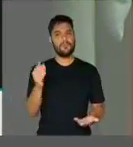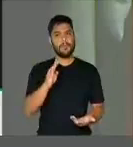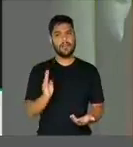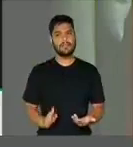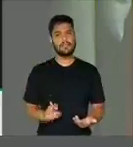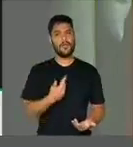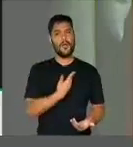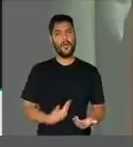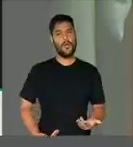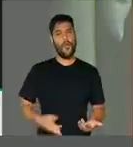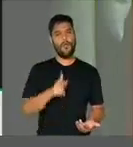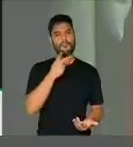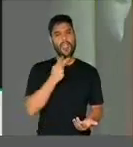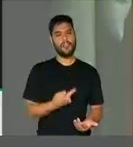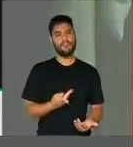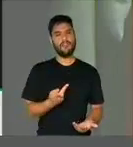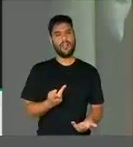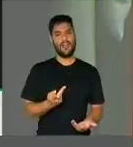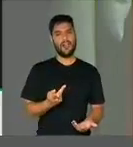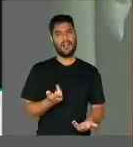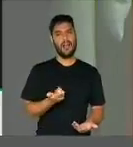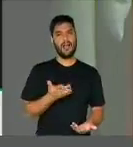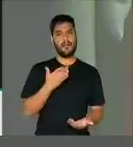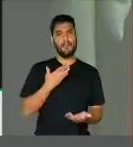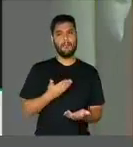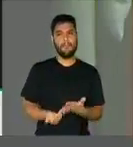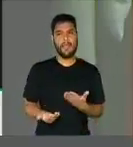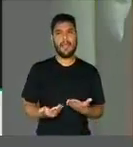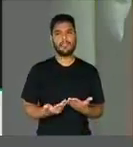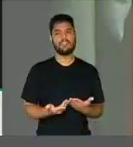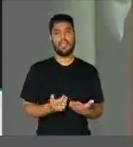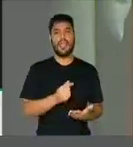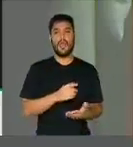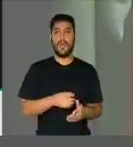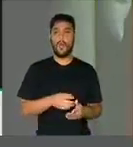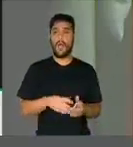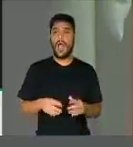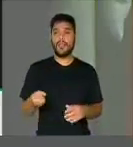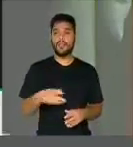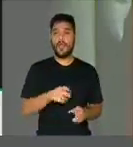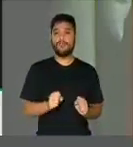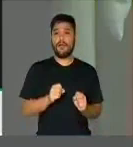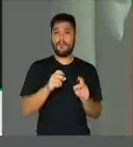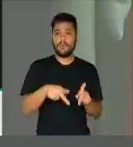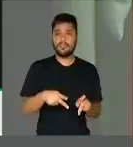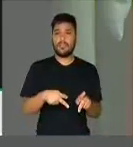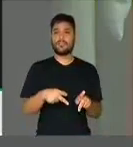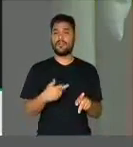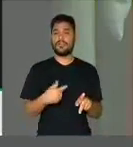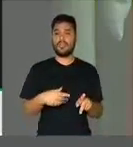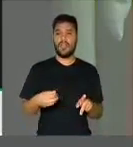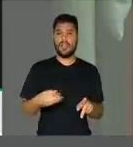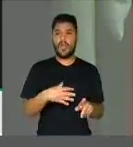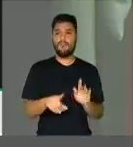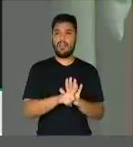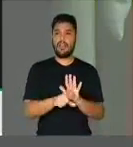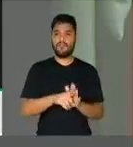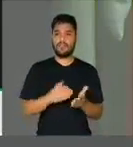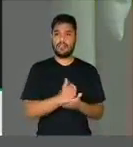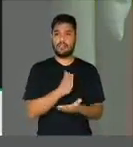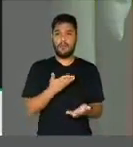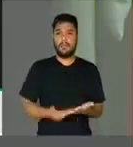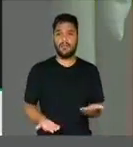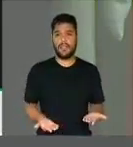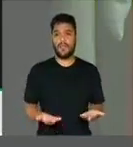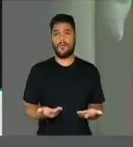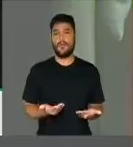Um governo que se desequilibrou com a questão da Previdência. Arruma uma saída honrosa pelo que aflige o